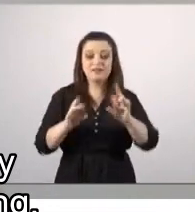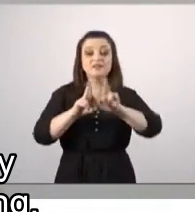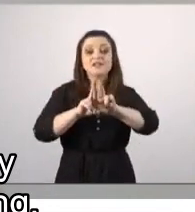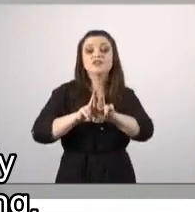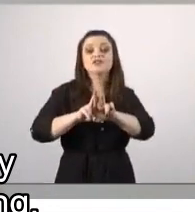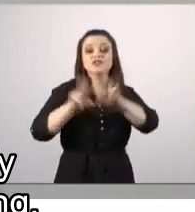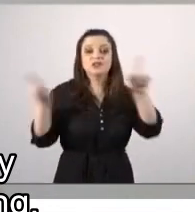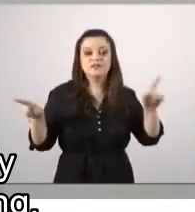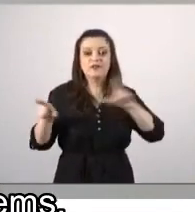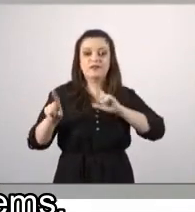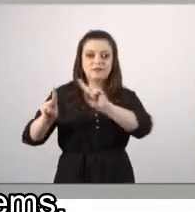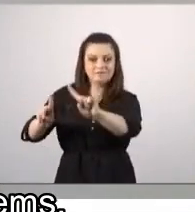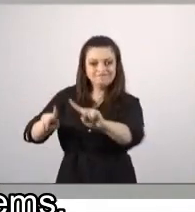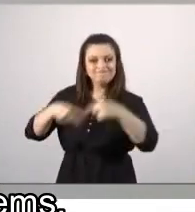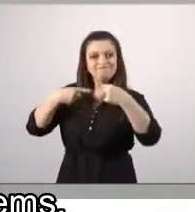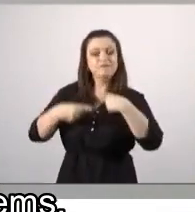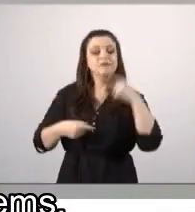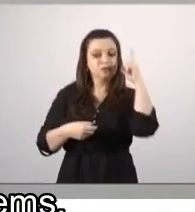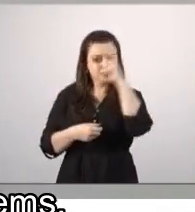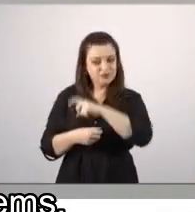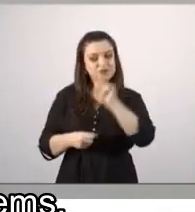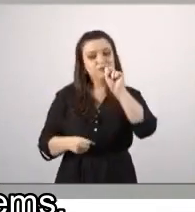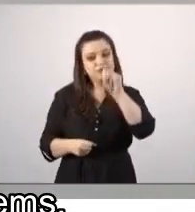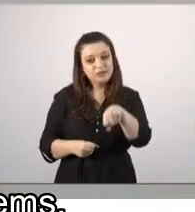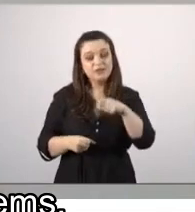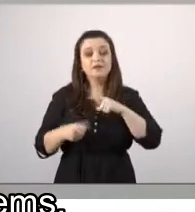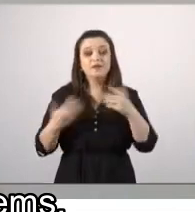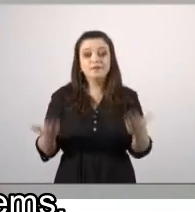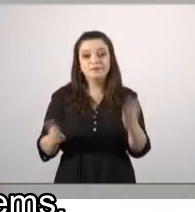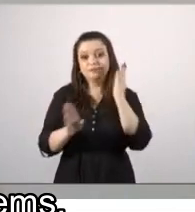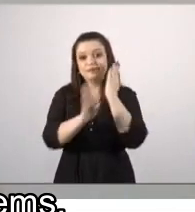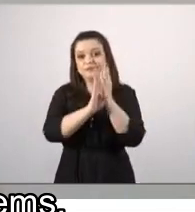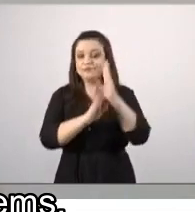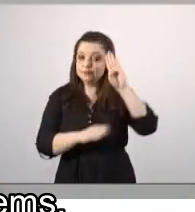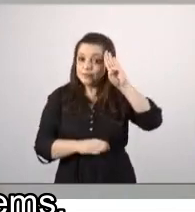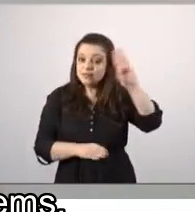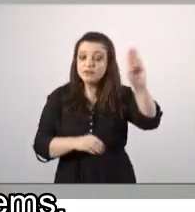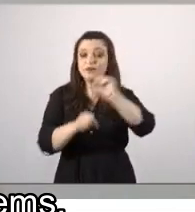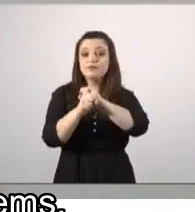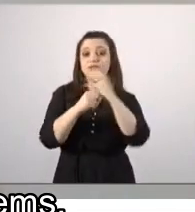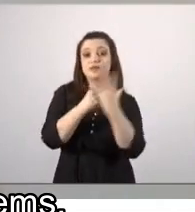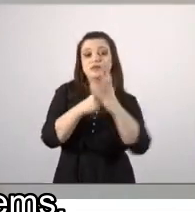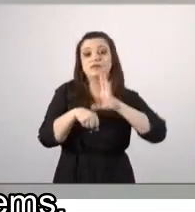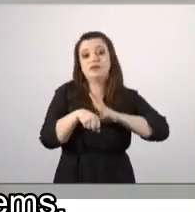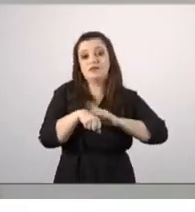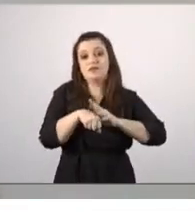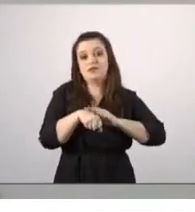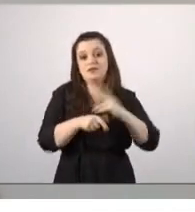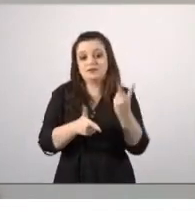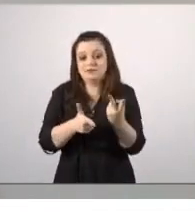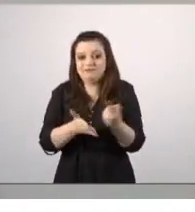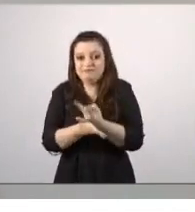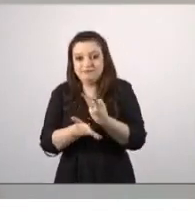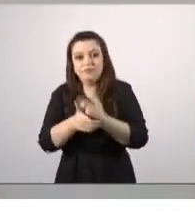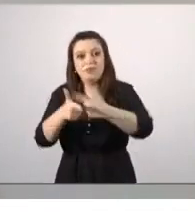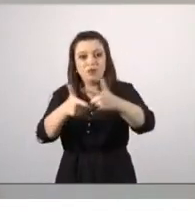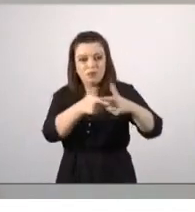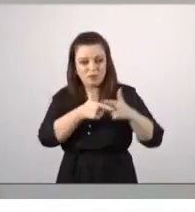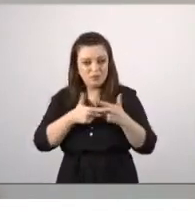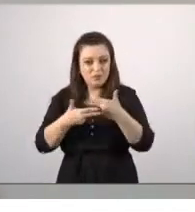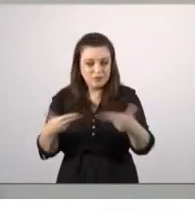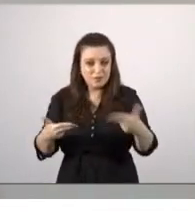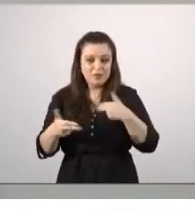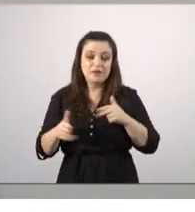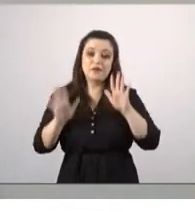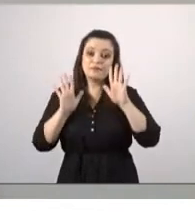diferente e desafiadora, especialmente tendo que lidar com uma pandemia e muitos outros problemas junto a isso. Mas, com o American